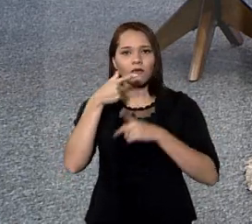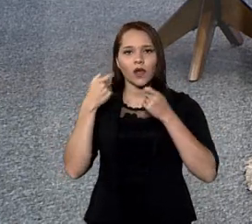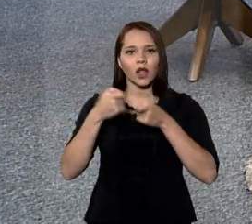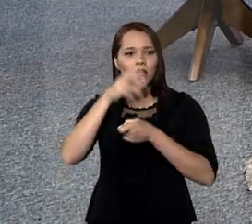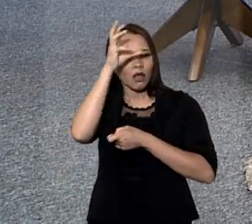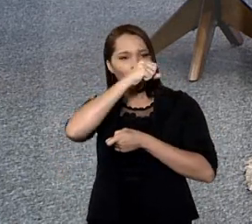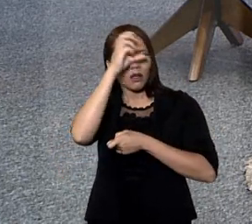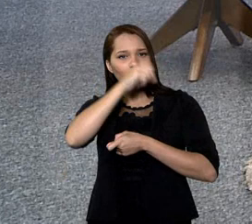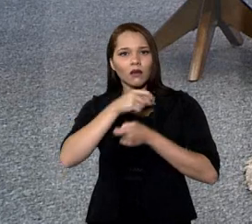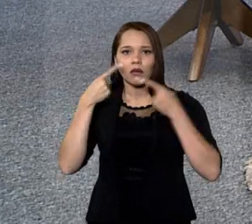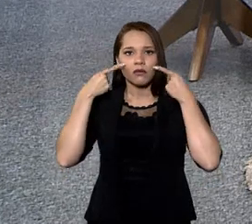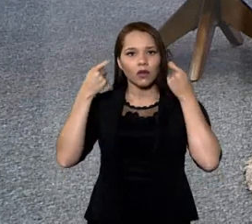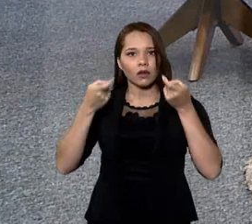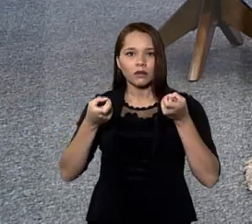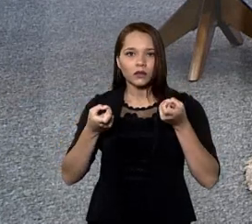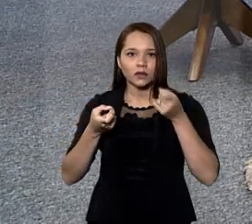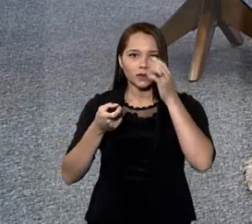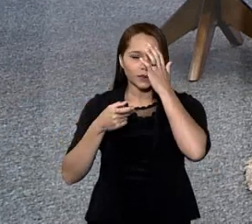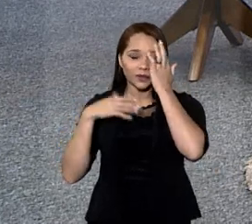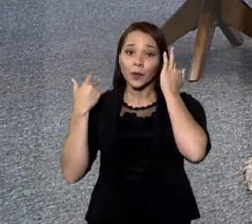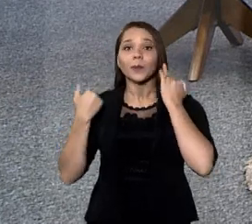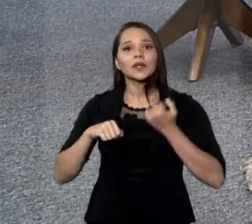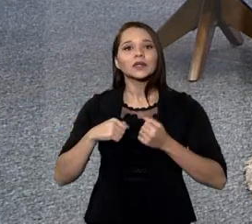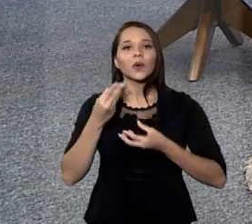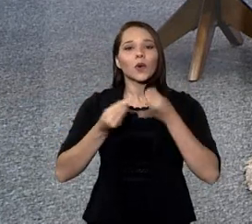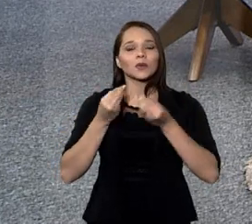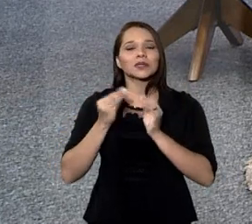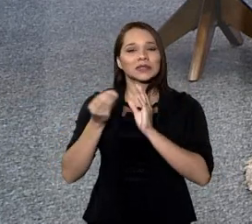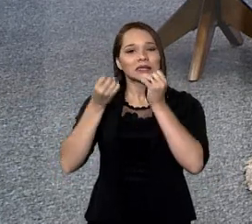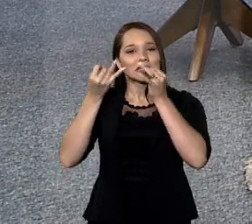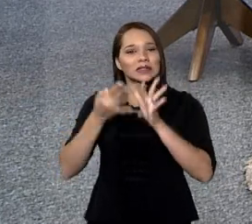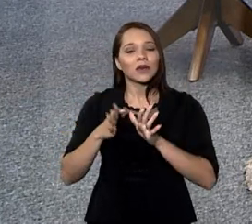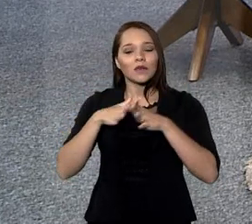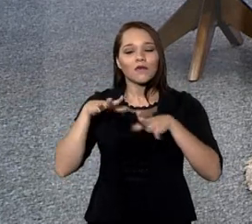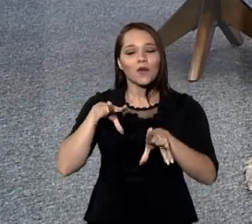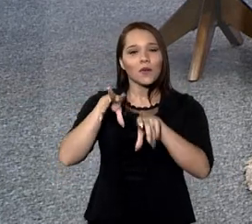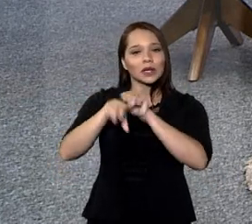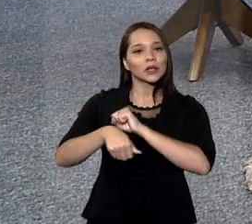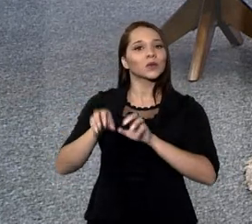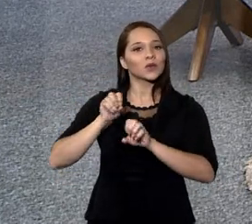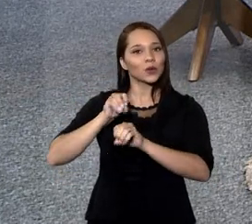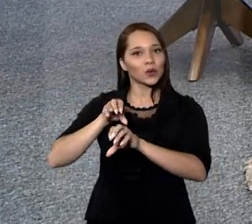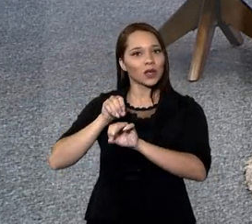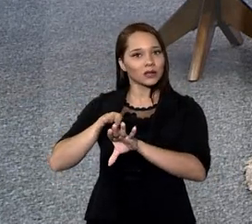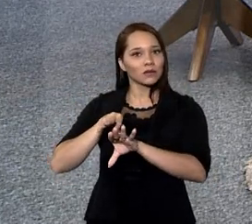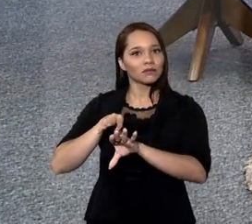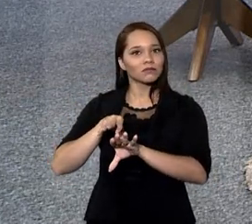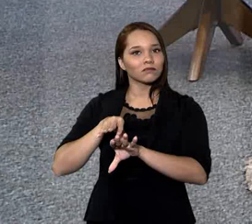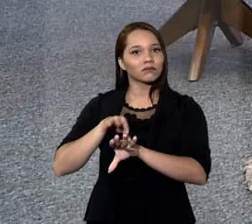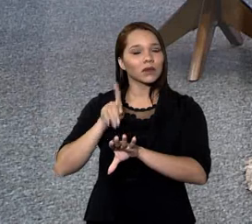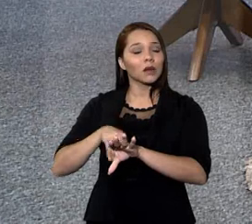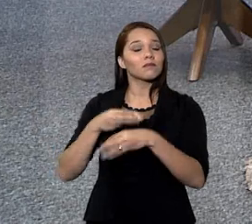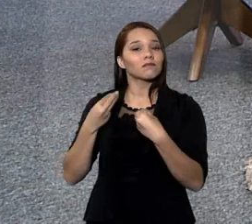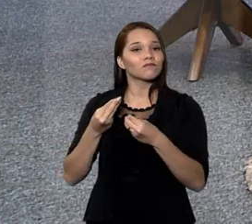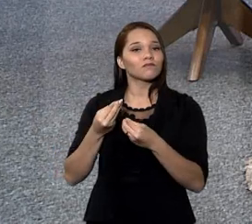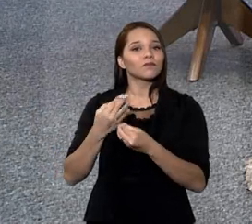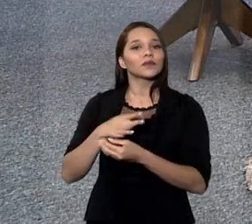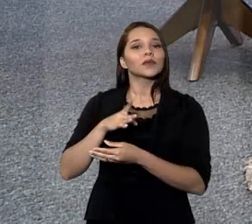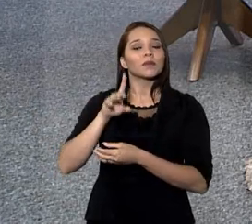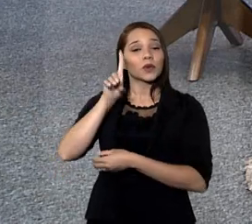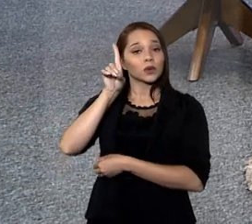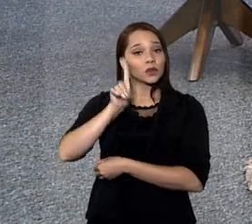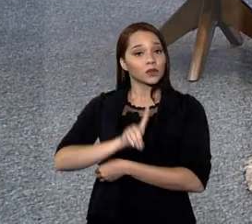aprendendo violência então nós realmente precisamos de como você colocou muito bem uma formação educacional para